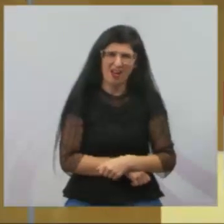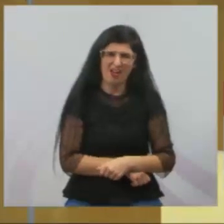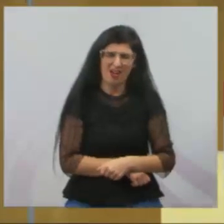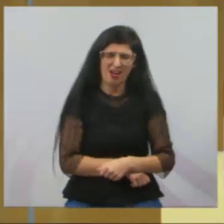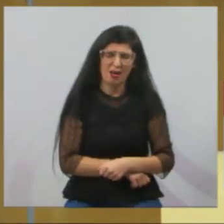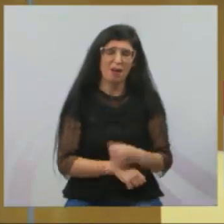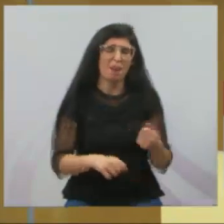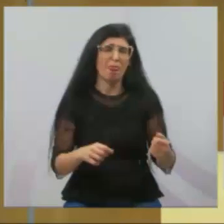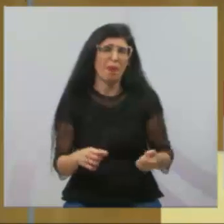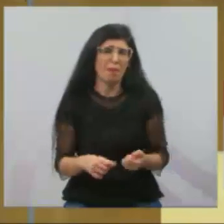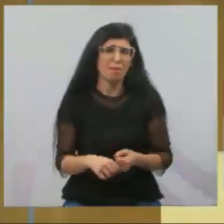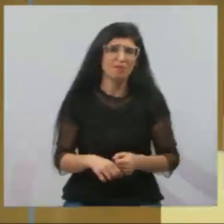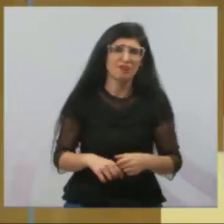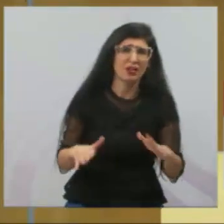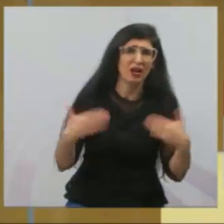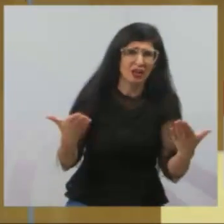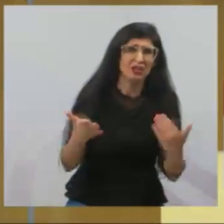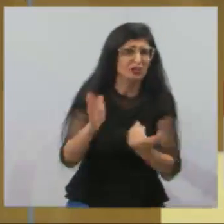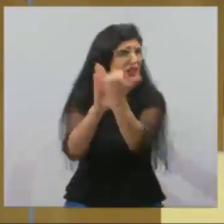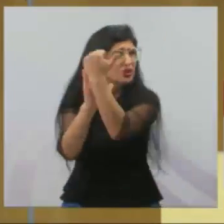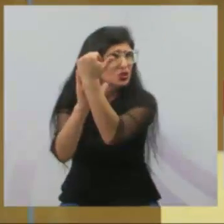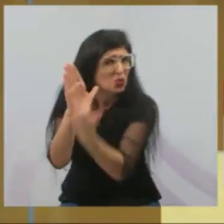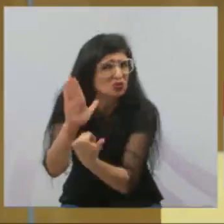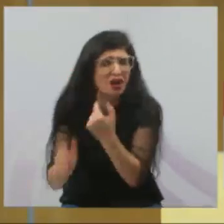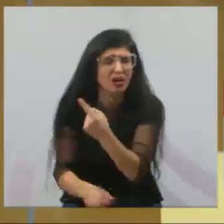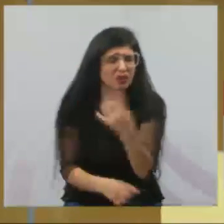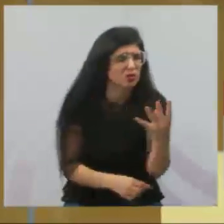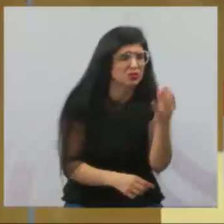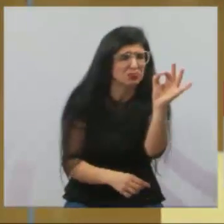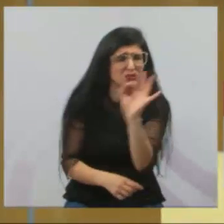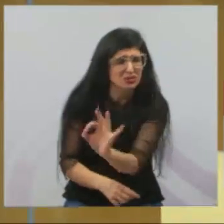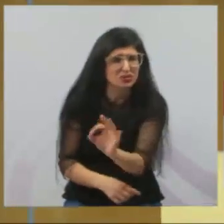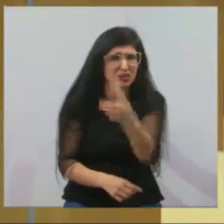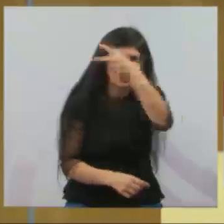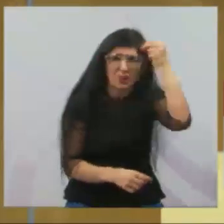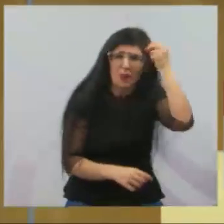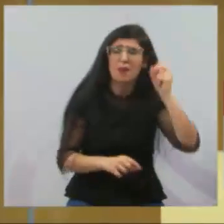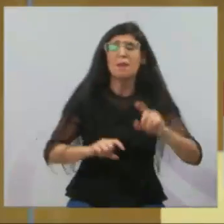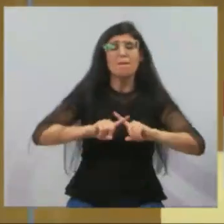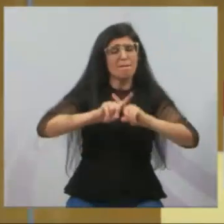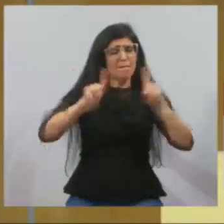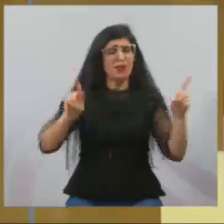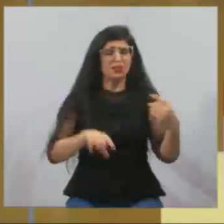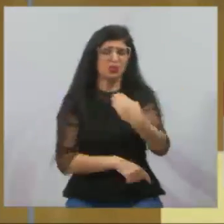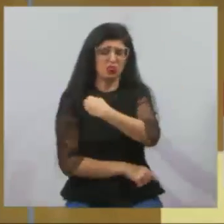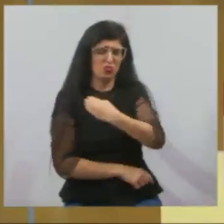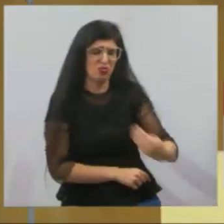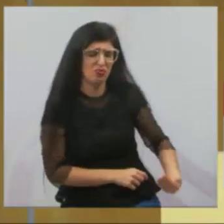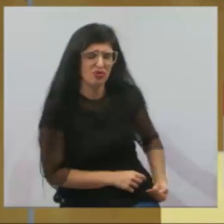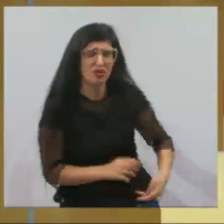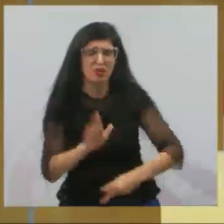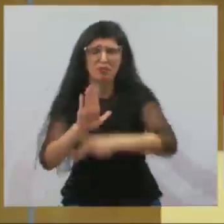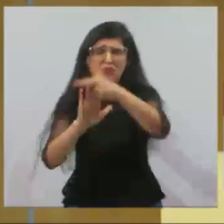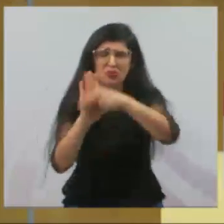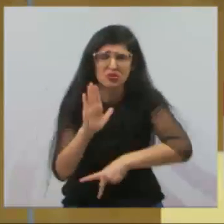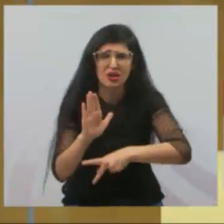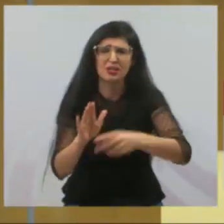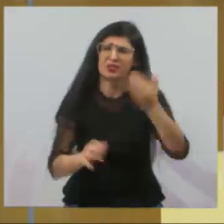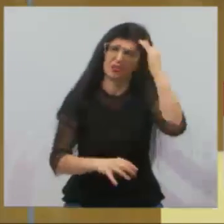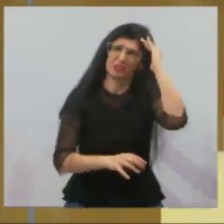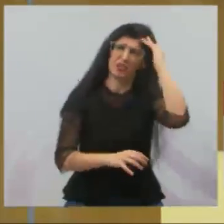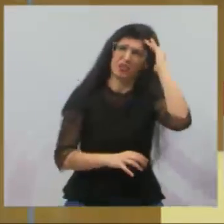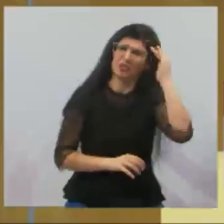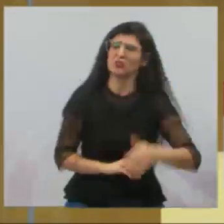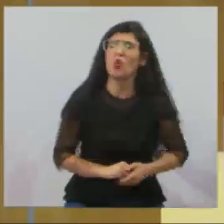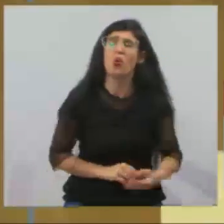tem um posicionamento, eu acredito, até porque o projeto é do governo, e quando um projeto vem do governo, subentende-se que a base do